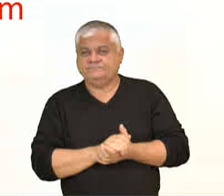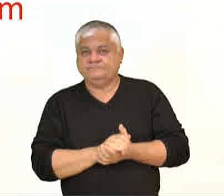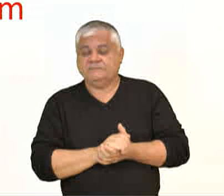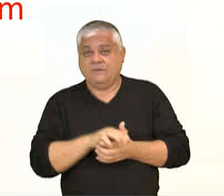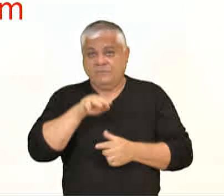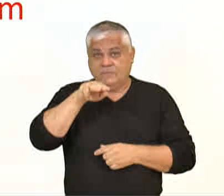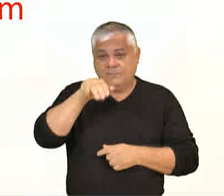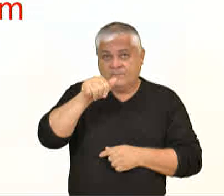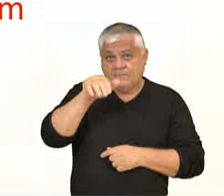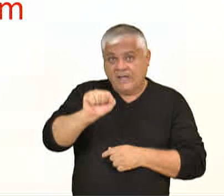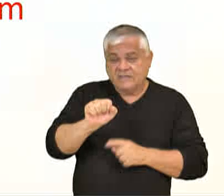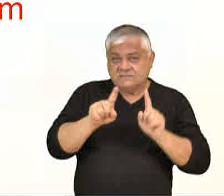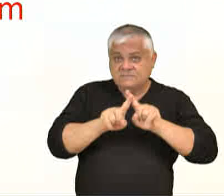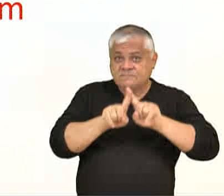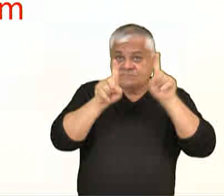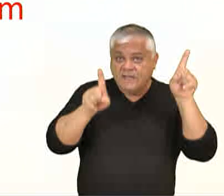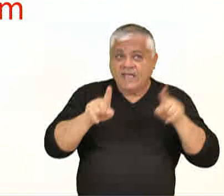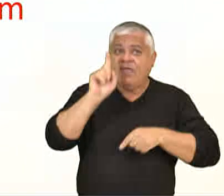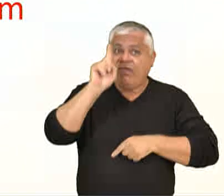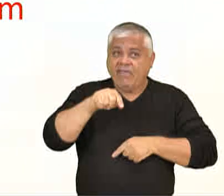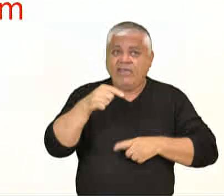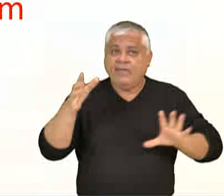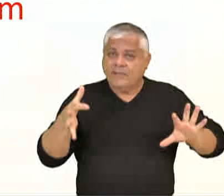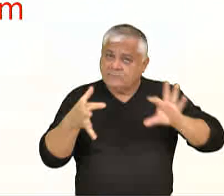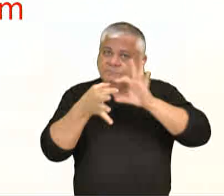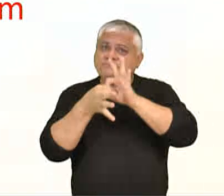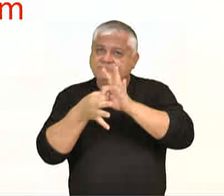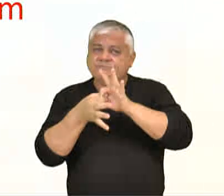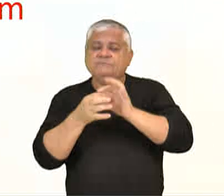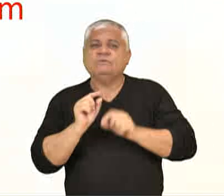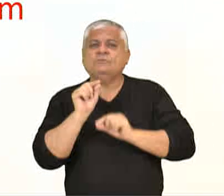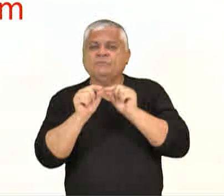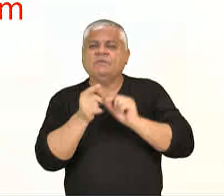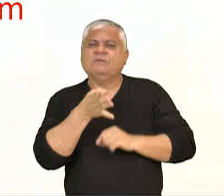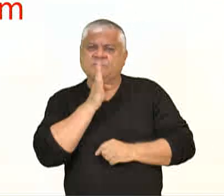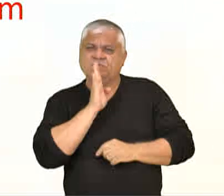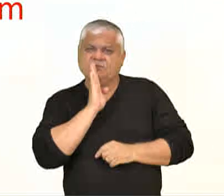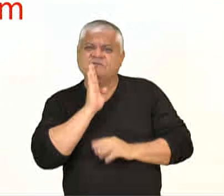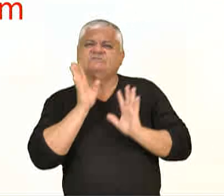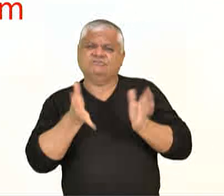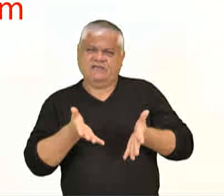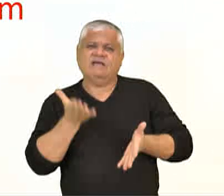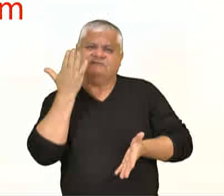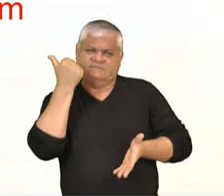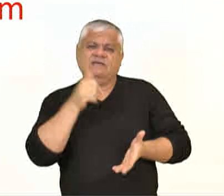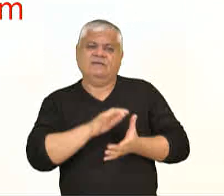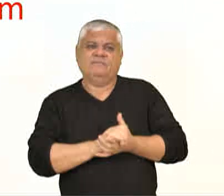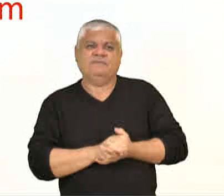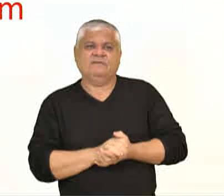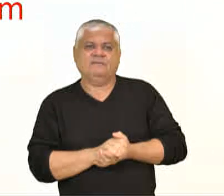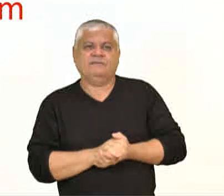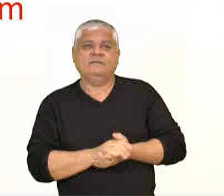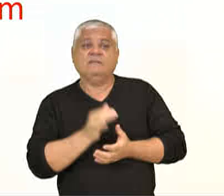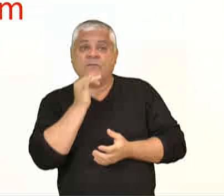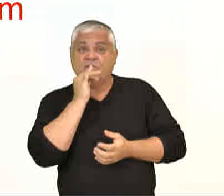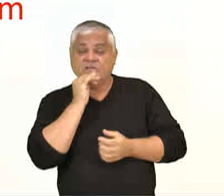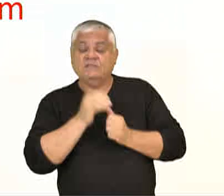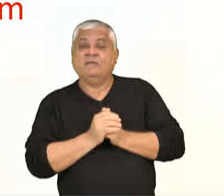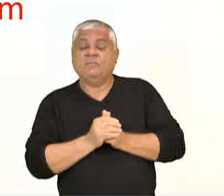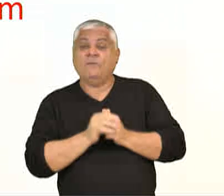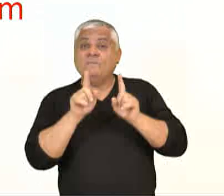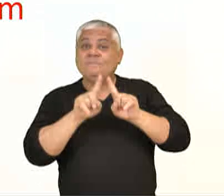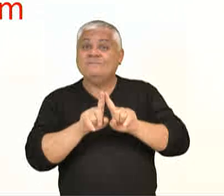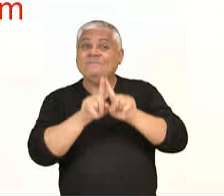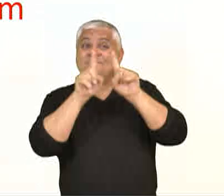mas aqui é uma conjunção adversativa. Vocês já conhecem essa conjunção, né? A conjunção